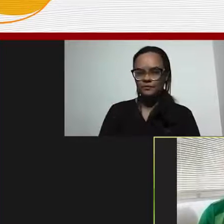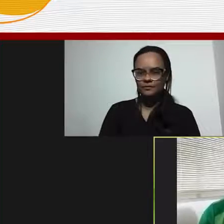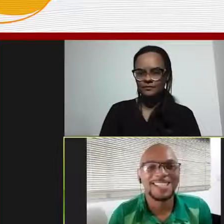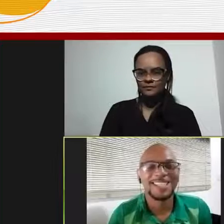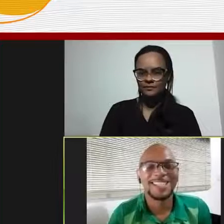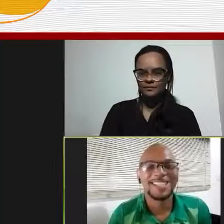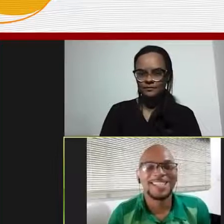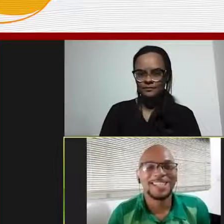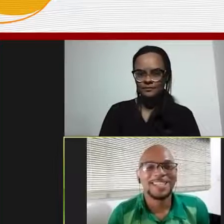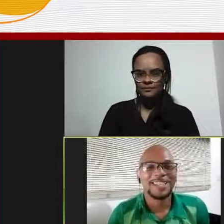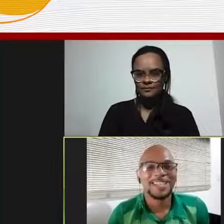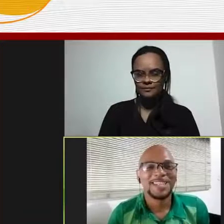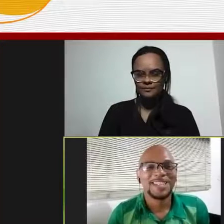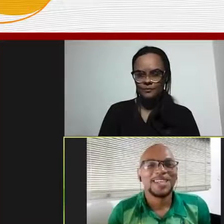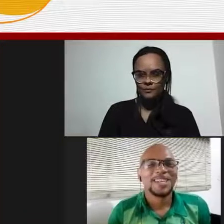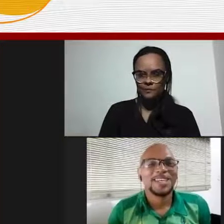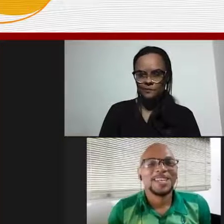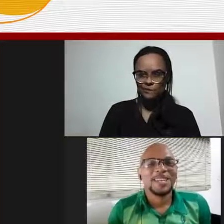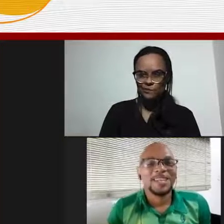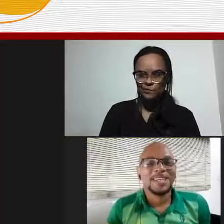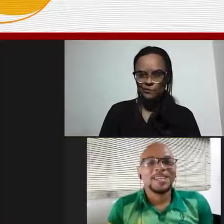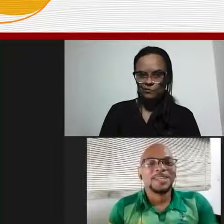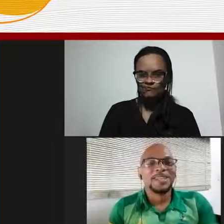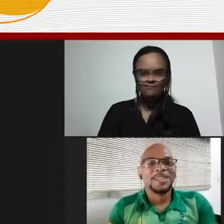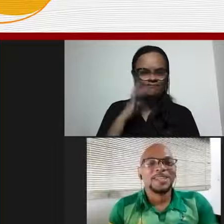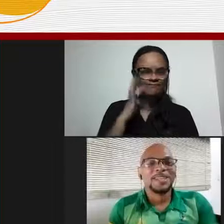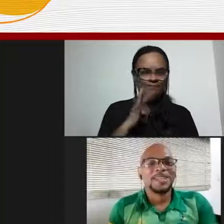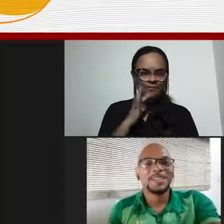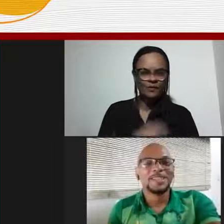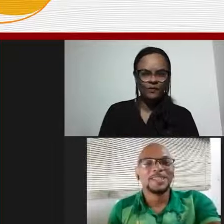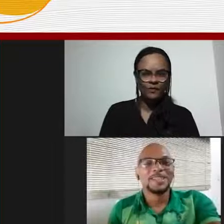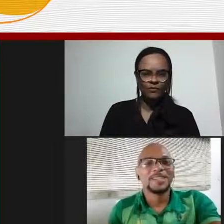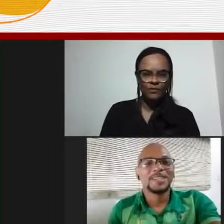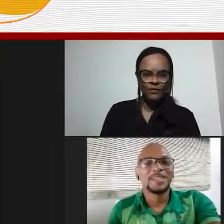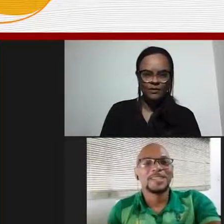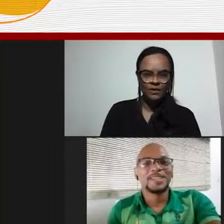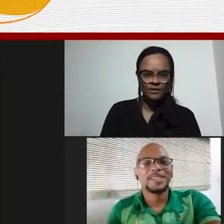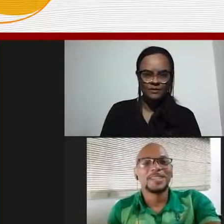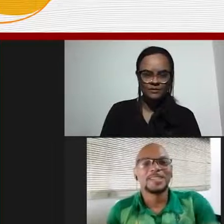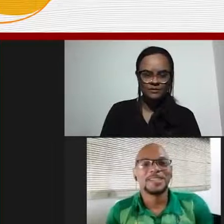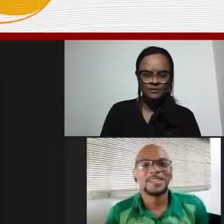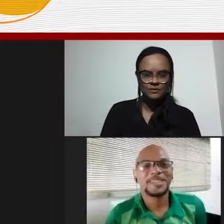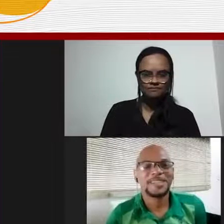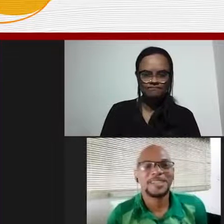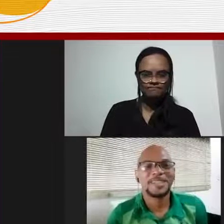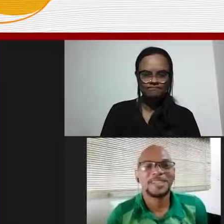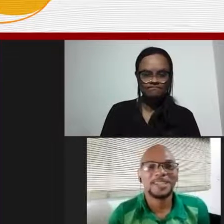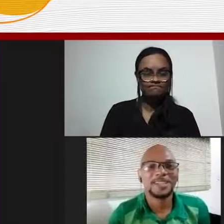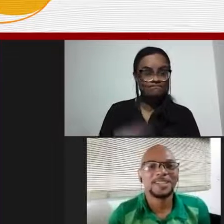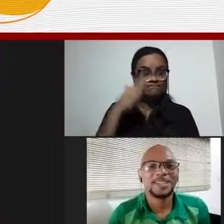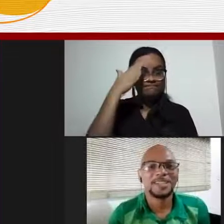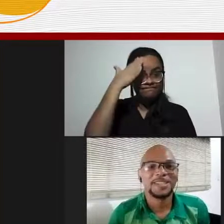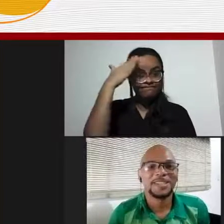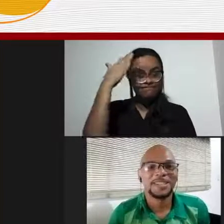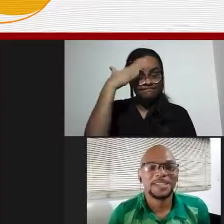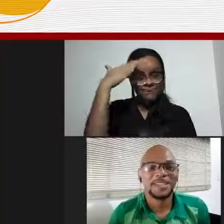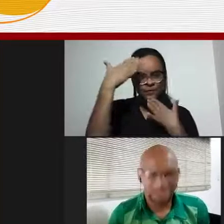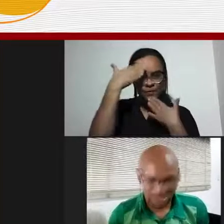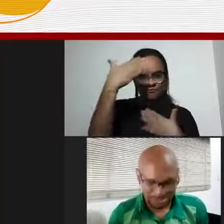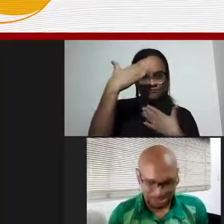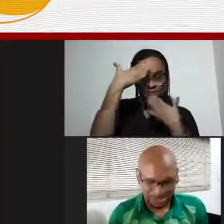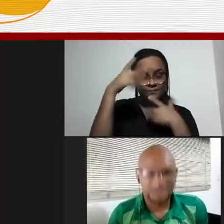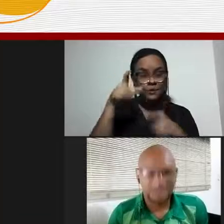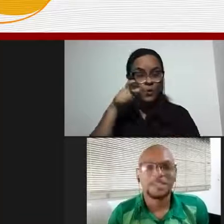garoto. Isso aí, muito legal, né? É bom saber isso do Pedrão. Obrigado a você que está